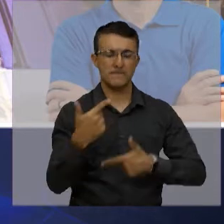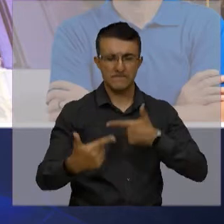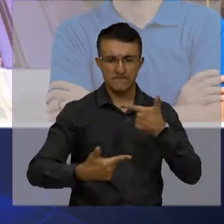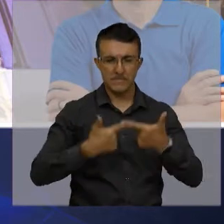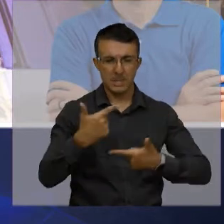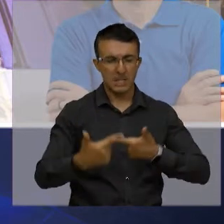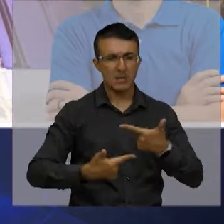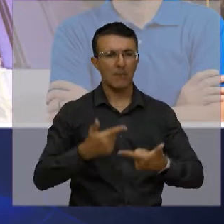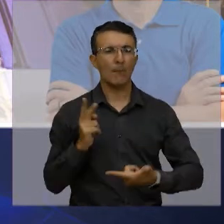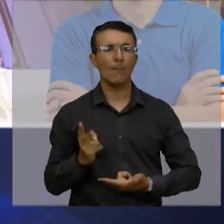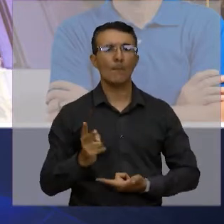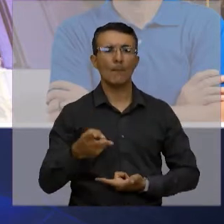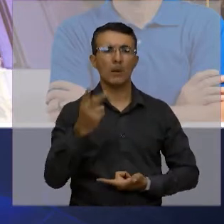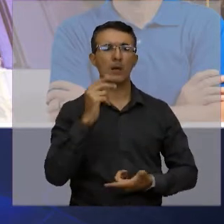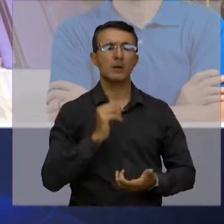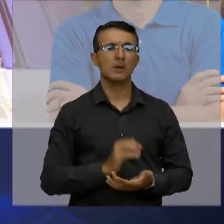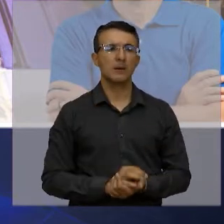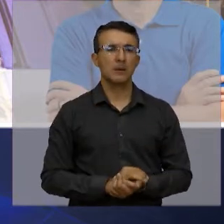comunidades, 96